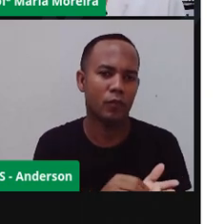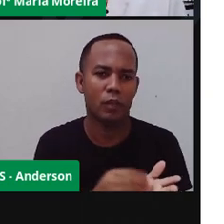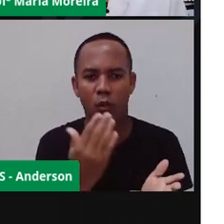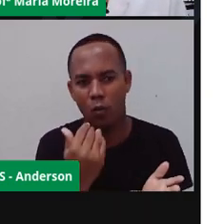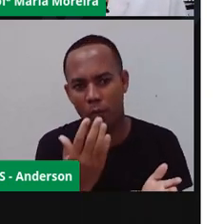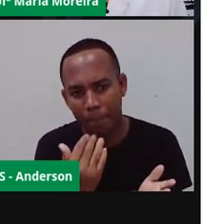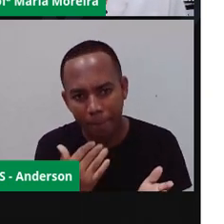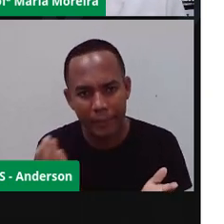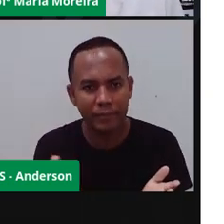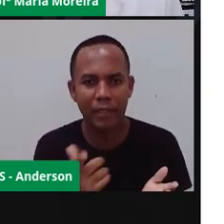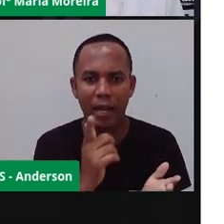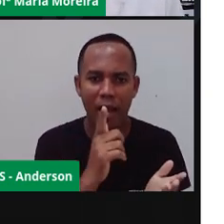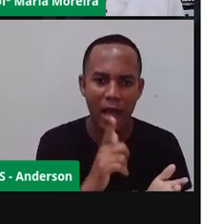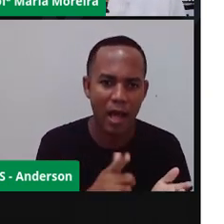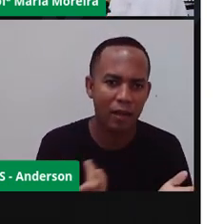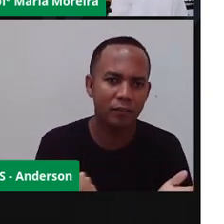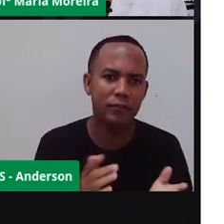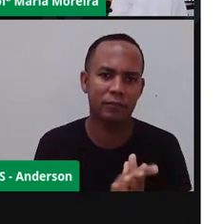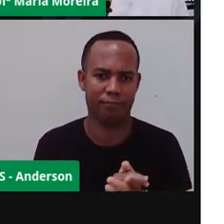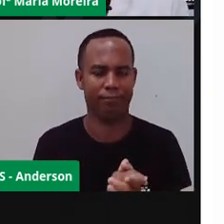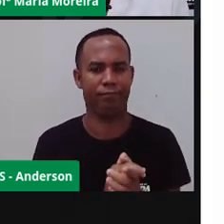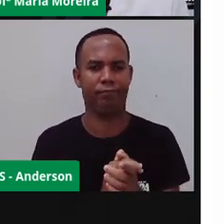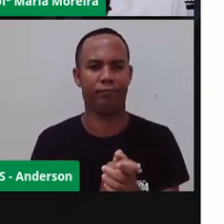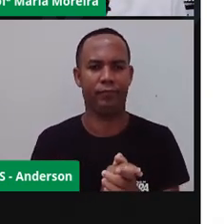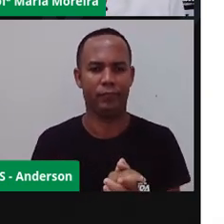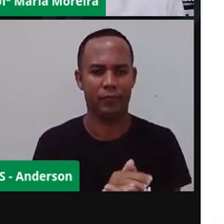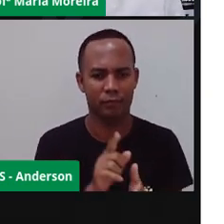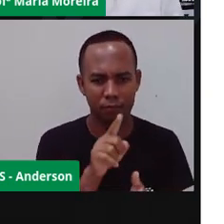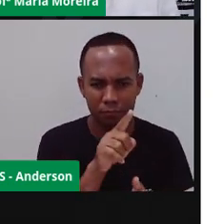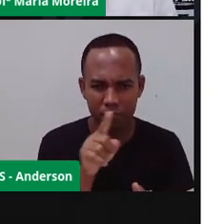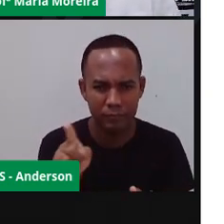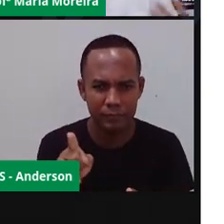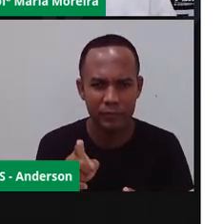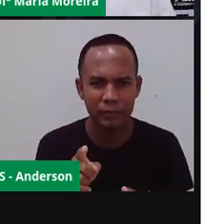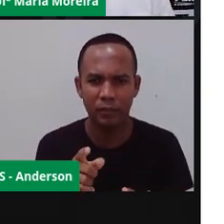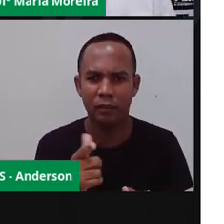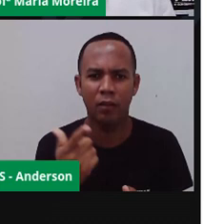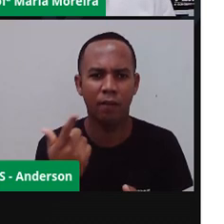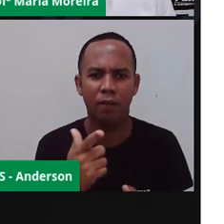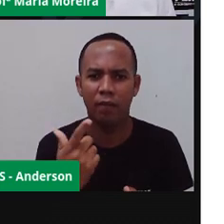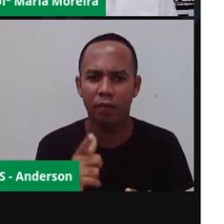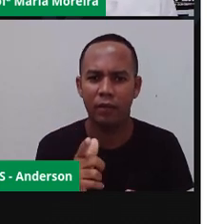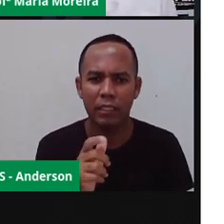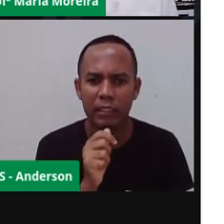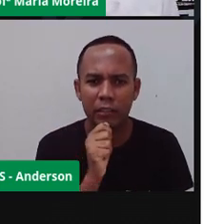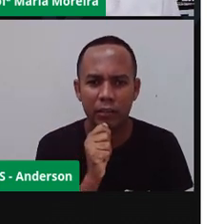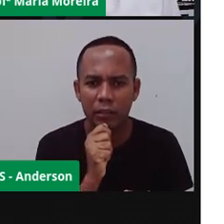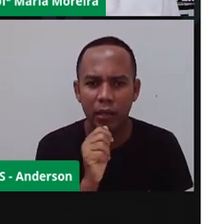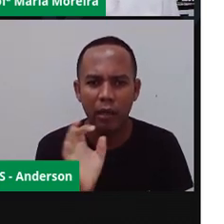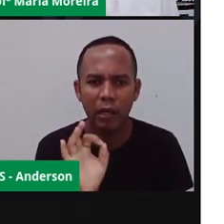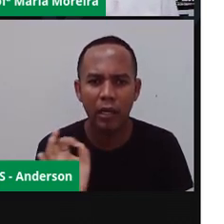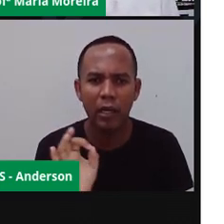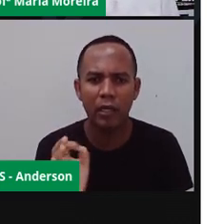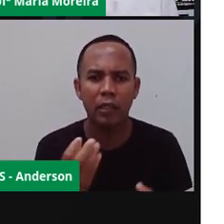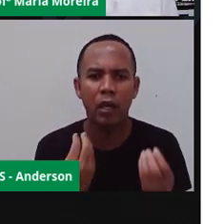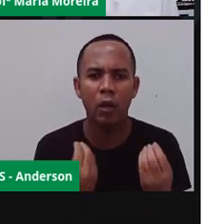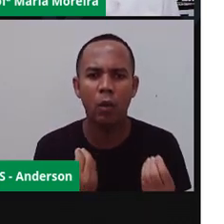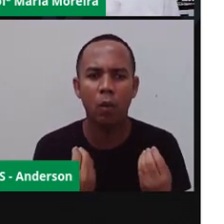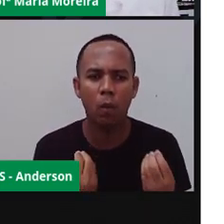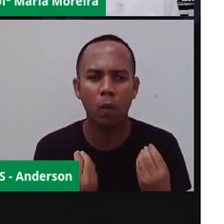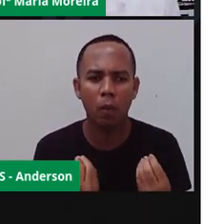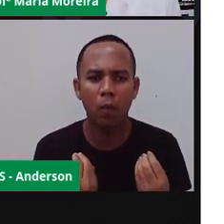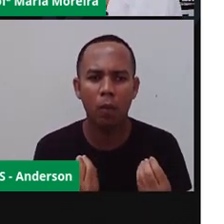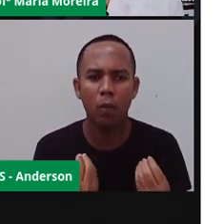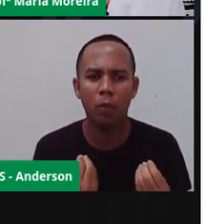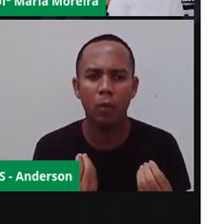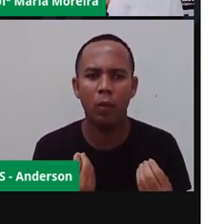didático. Ainda querem aumentar a carga horária. Com tanta ausência na escola, como tem aí na charge, como é que vai se aumentar a carga